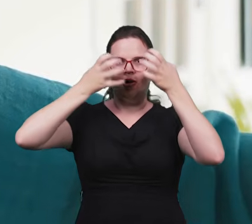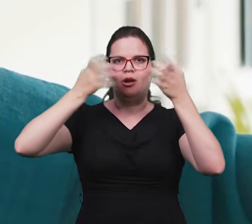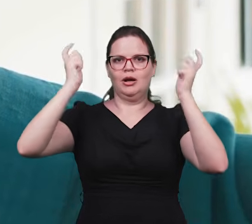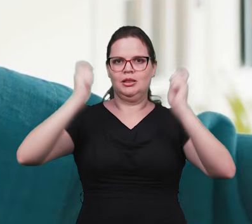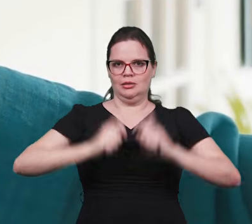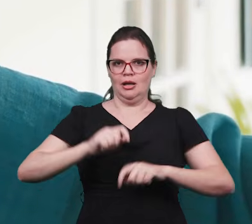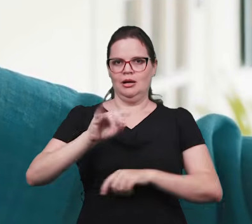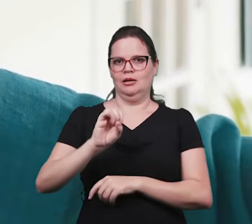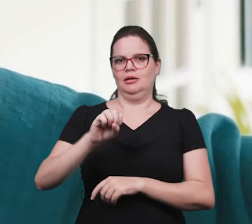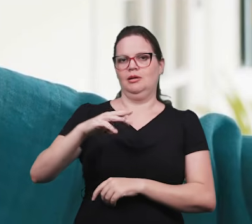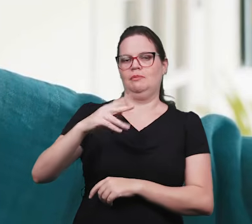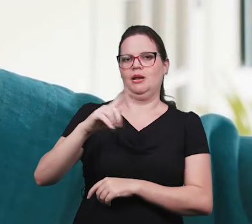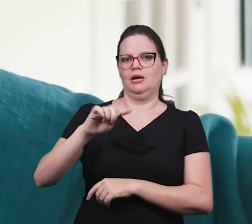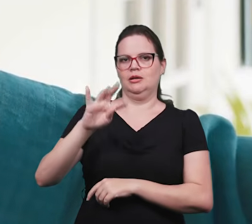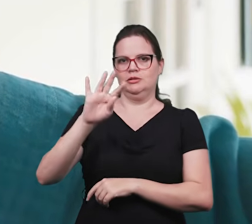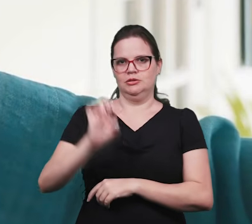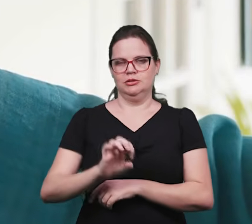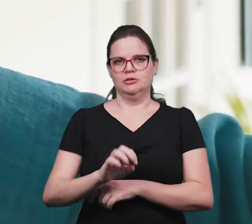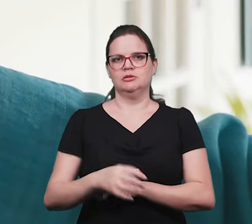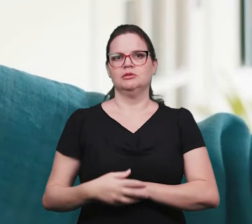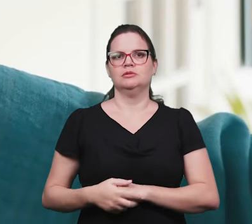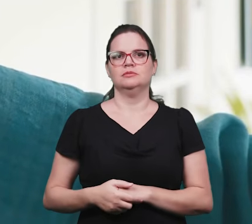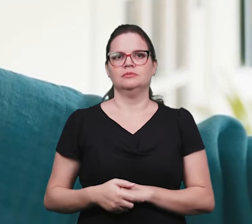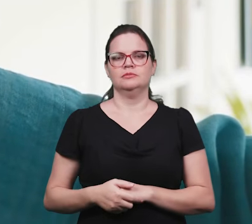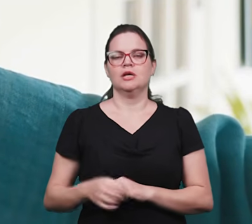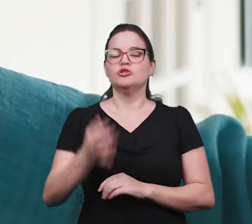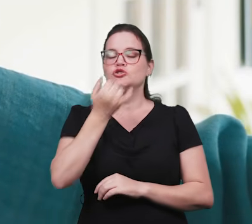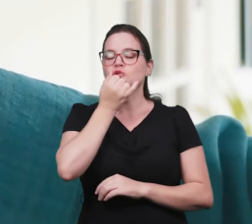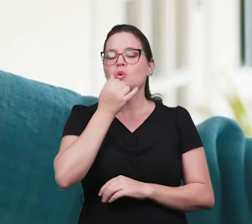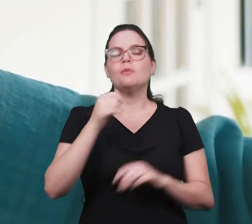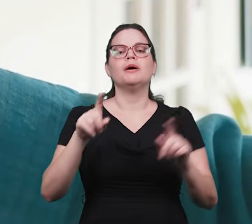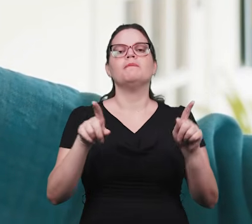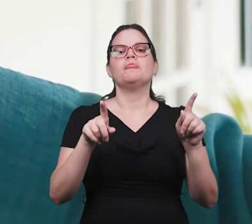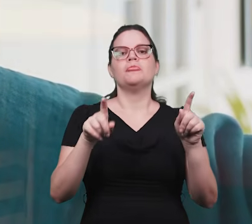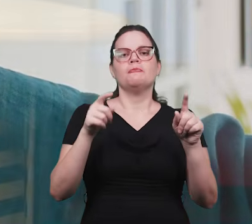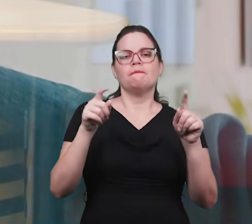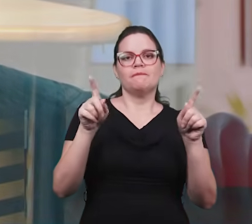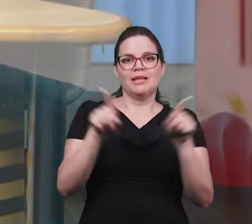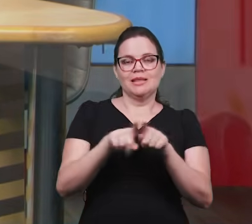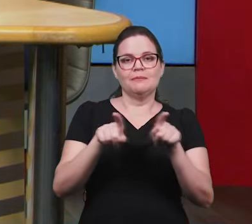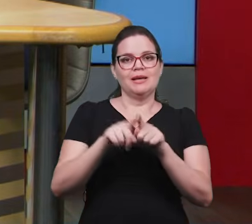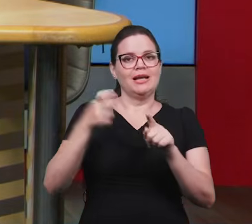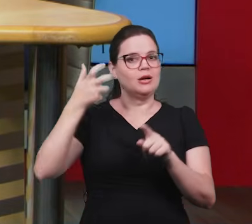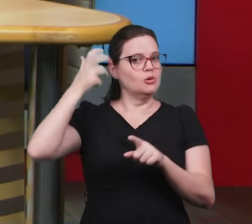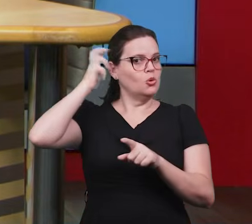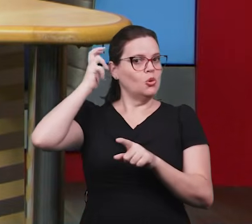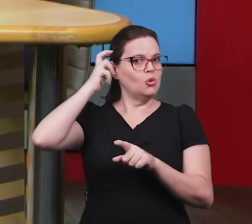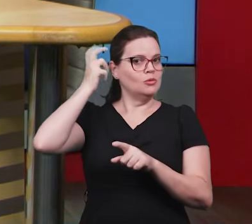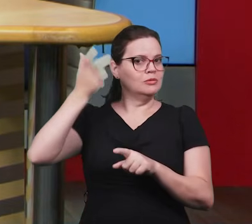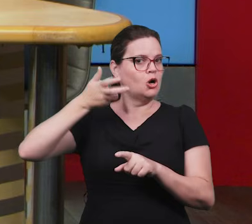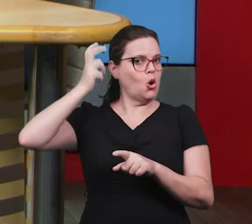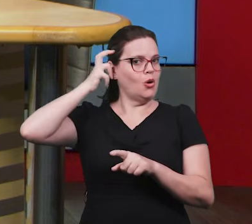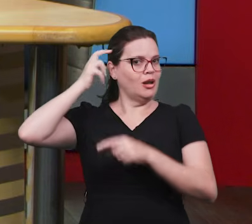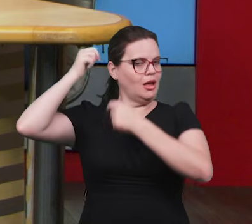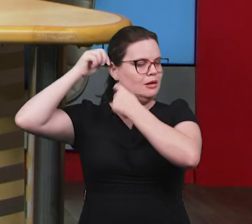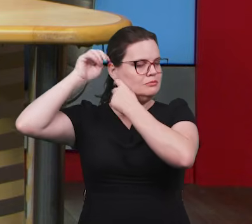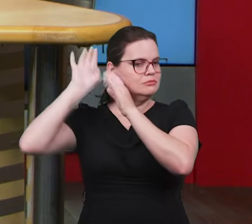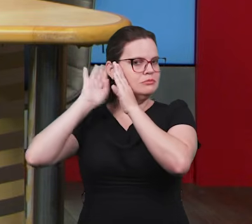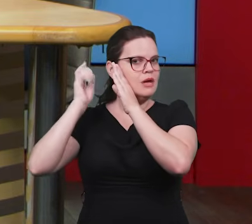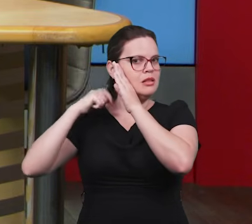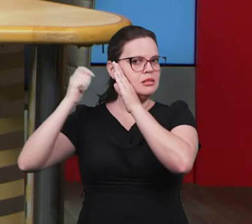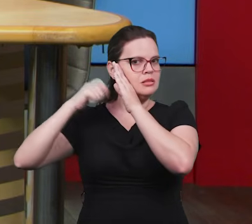avanços na parte de visão também para tentar fazer a pessoa voltar a enxergar através de uma tecnologia. Aquilo que foi feito com os